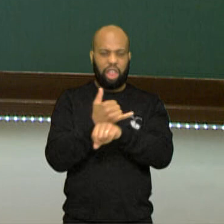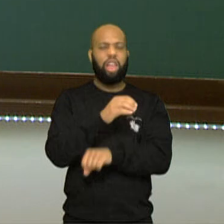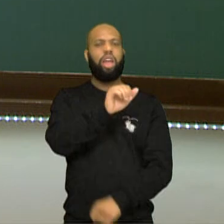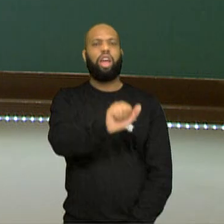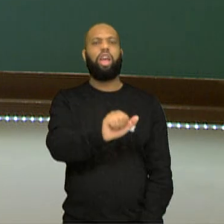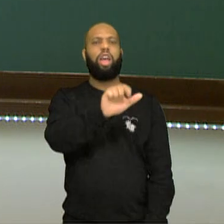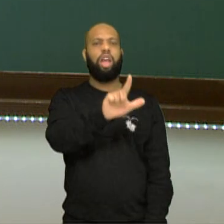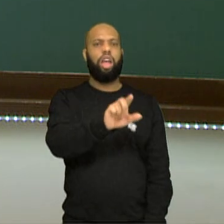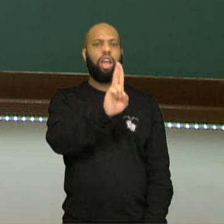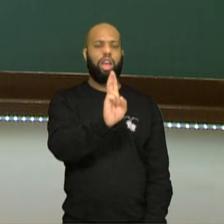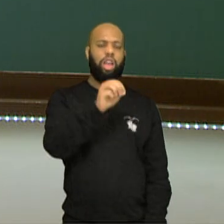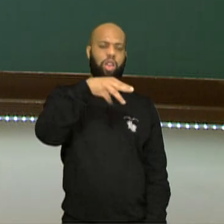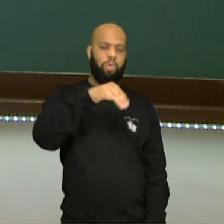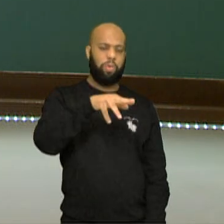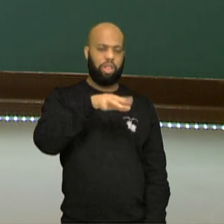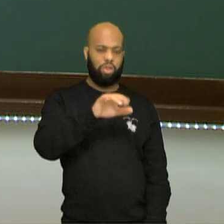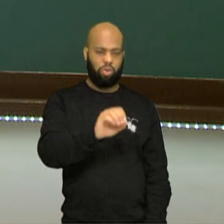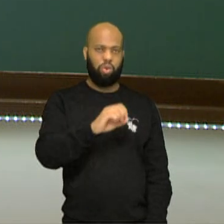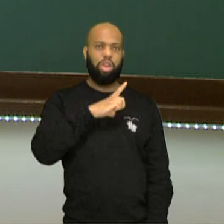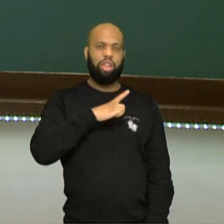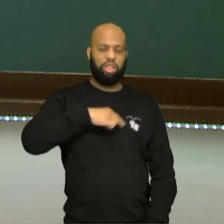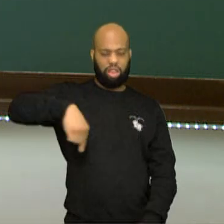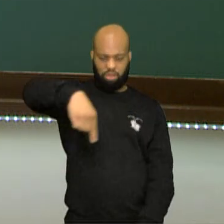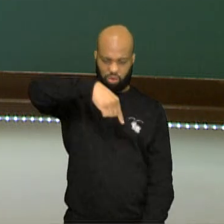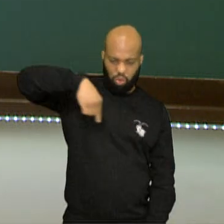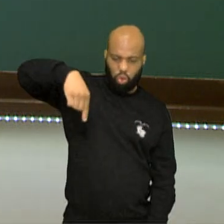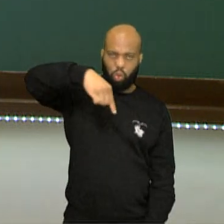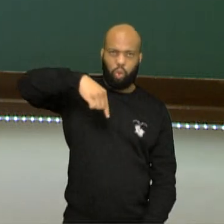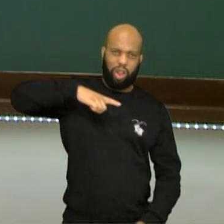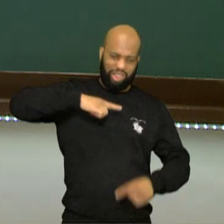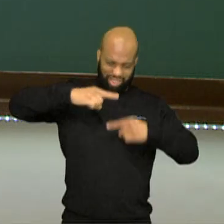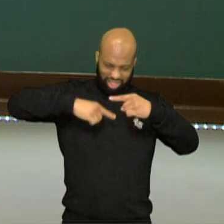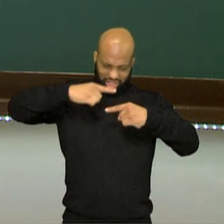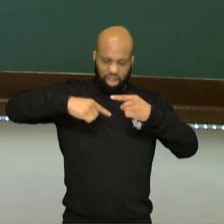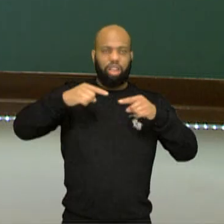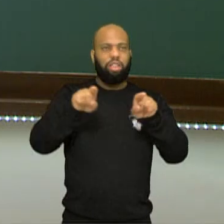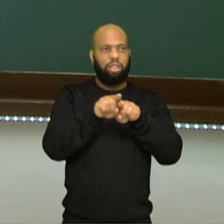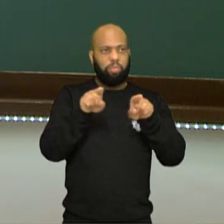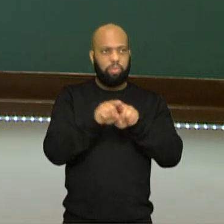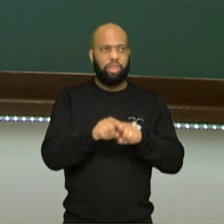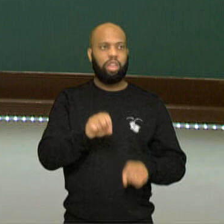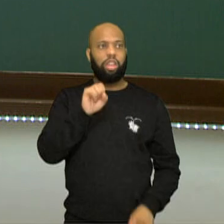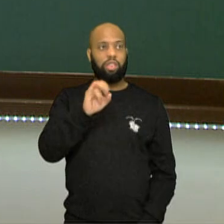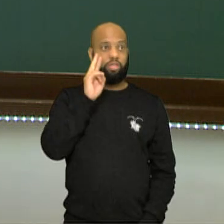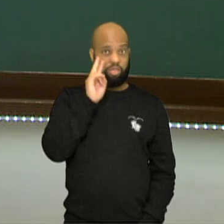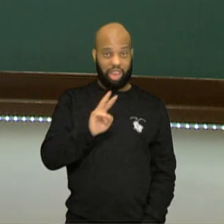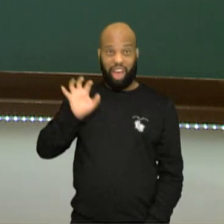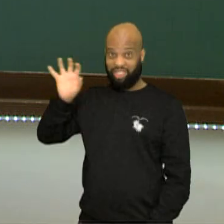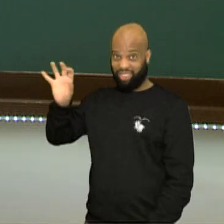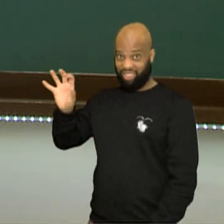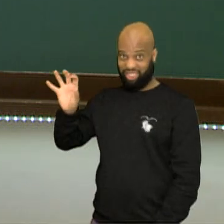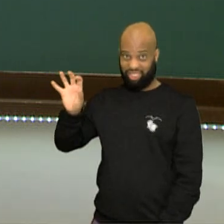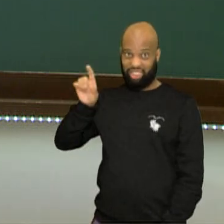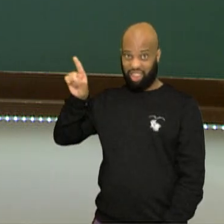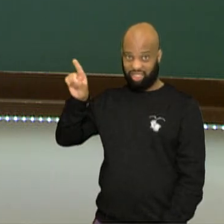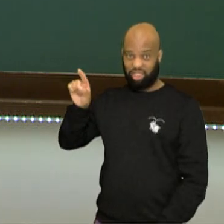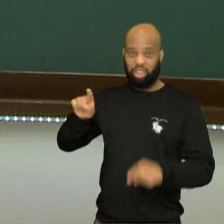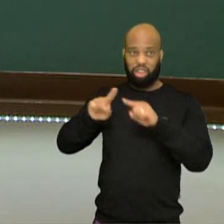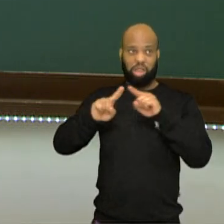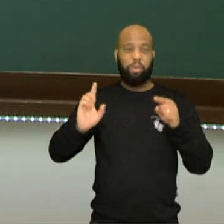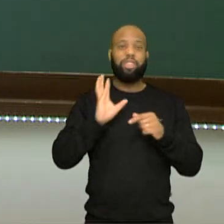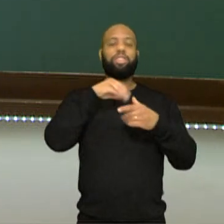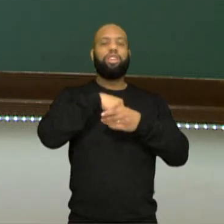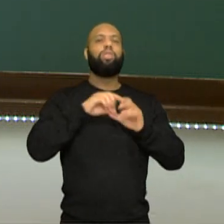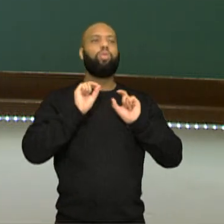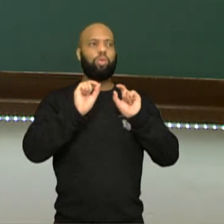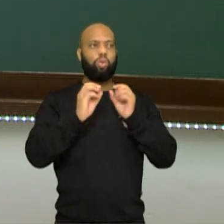verdade, circulam aqui dentro do componente, O componente de fora você vê ele bonitinho assim, Mas como que ele é por